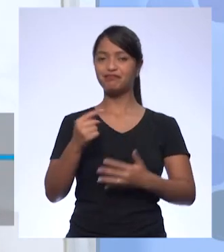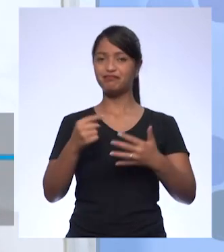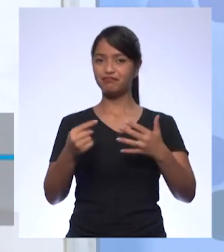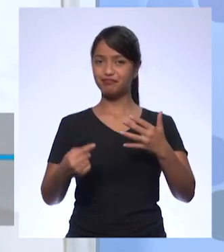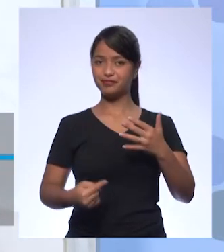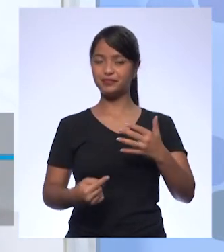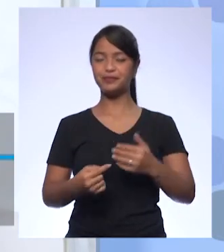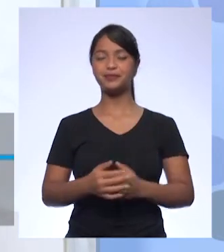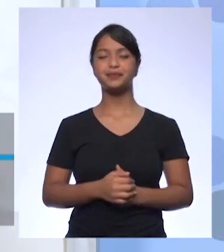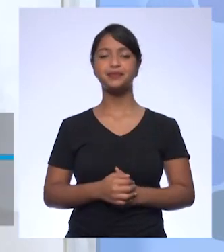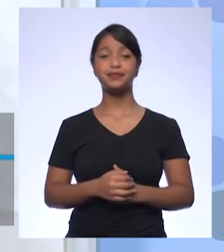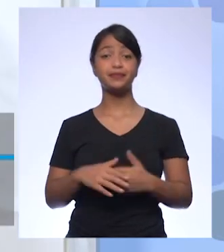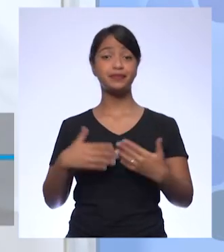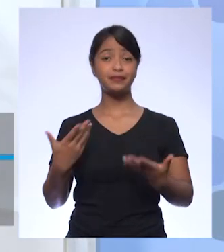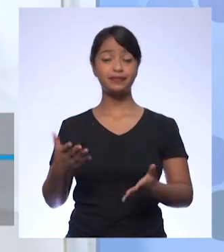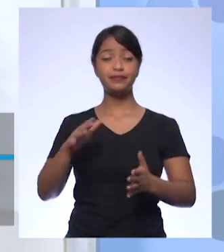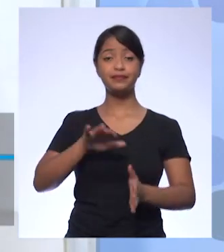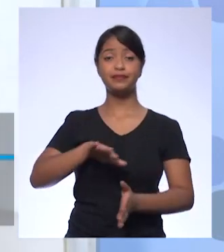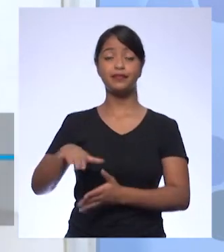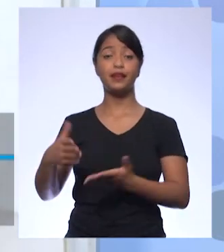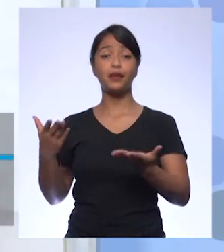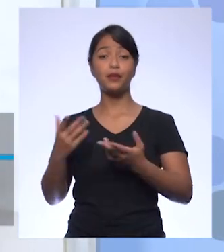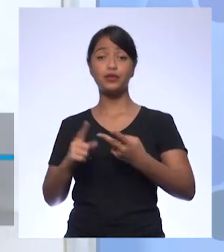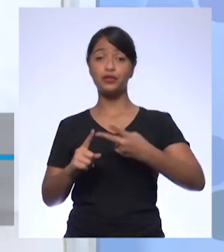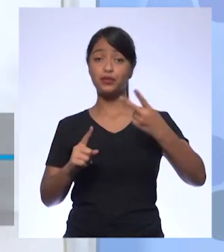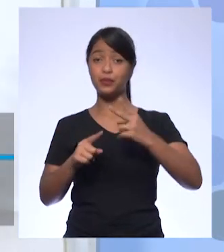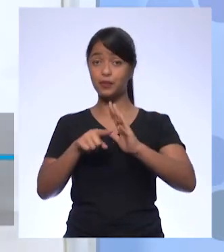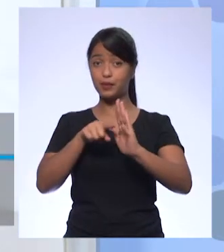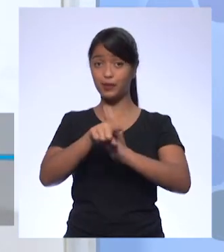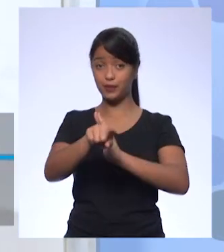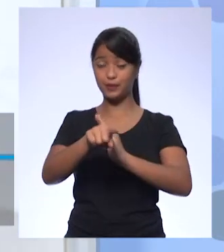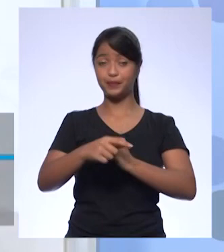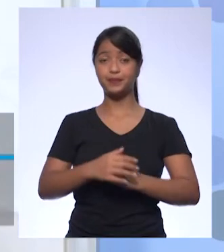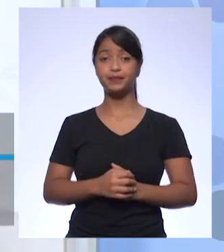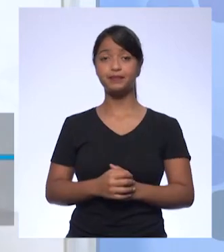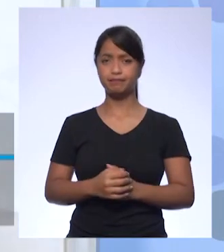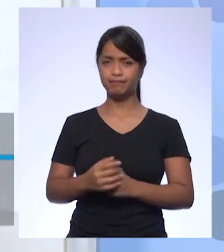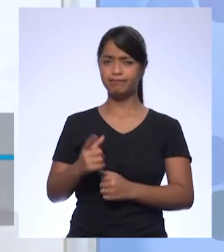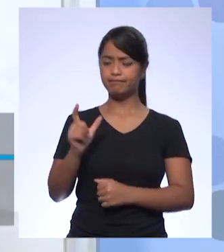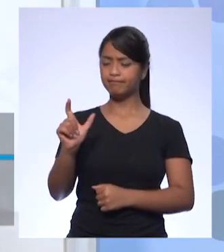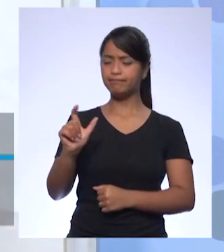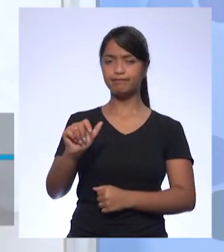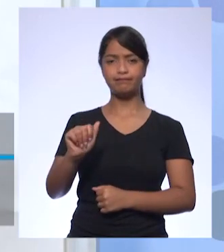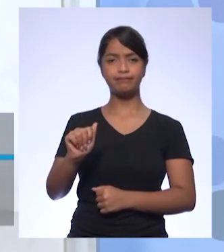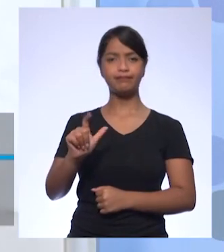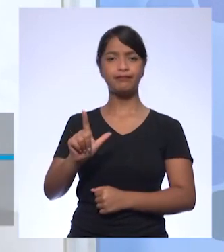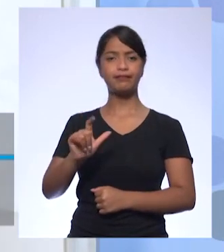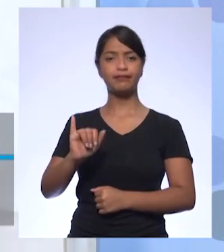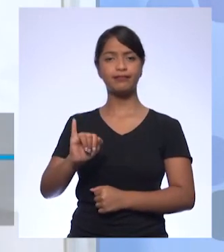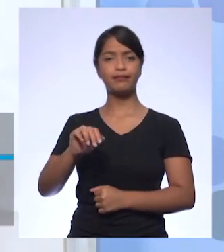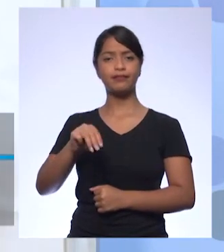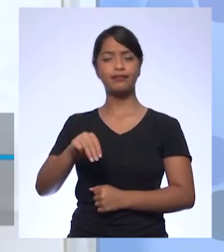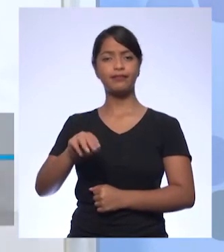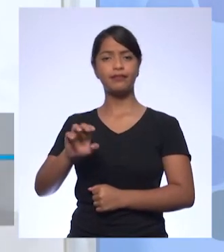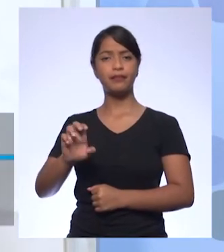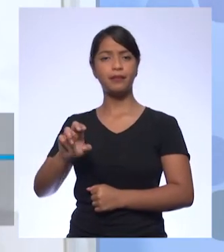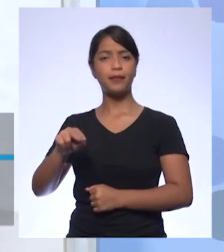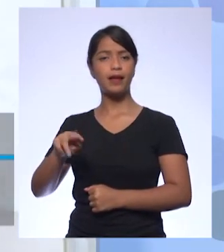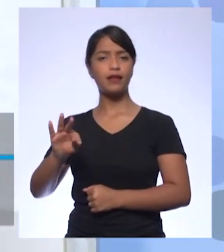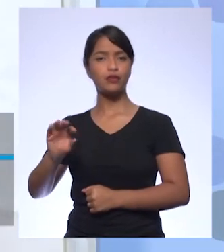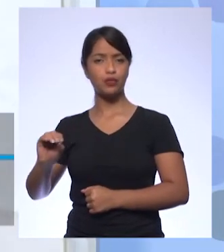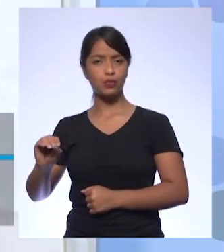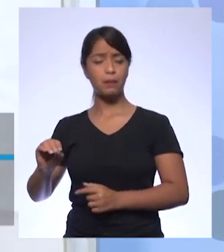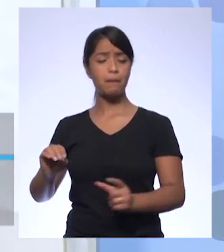aí, ó, eu já vou para a segunda pergunta. A gente falou sobre alimento, né? Qual será a diferença entre